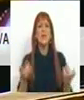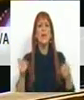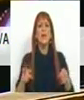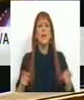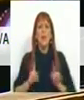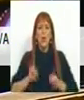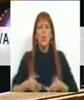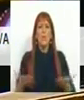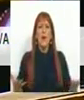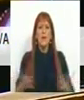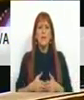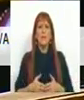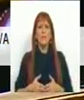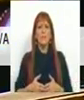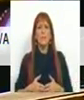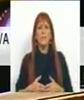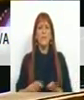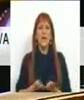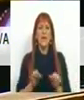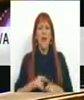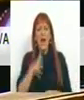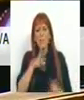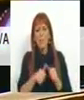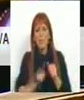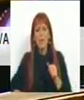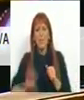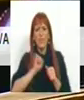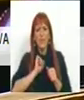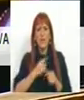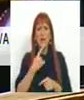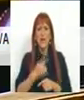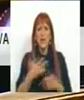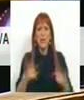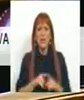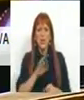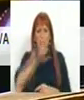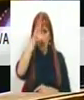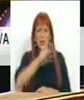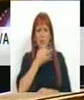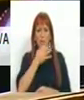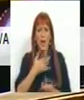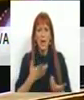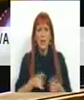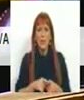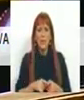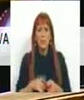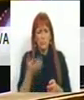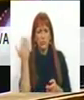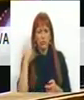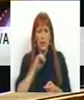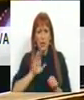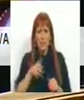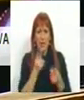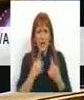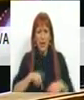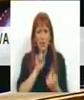e começava por, em termos da minha intervenção, dizer que o Sr. Ministro refere, e já referiu na